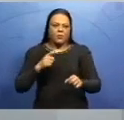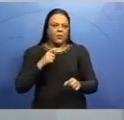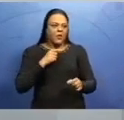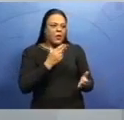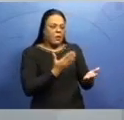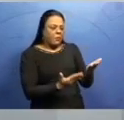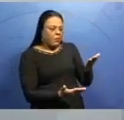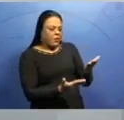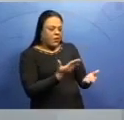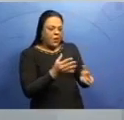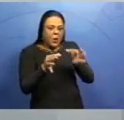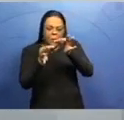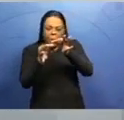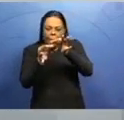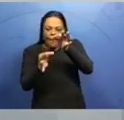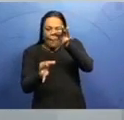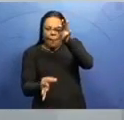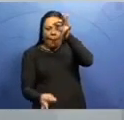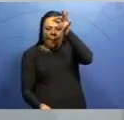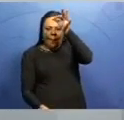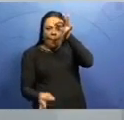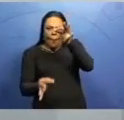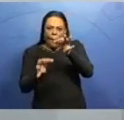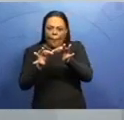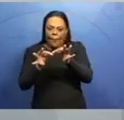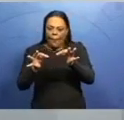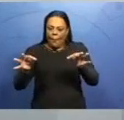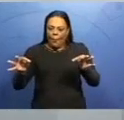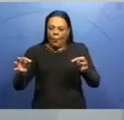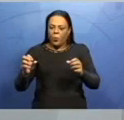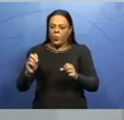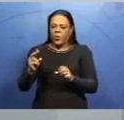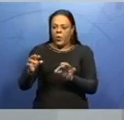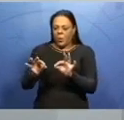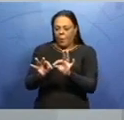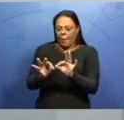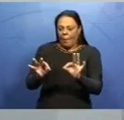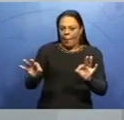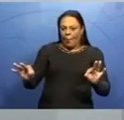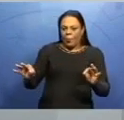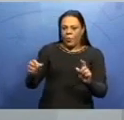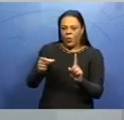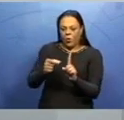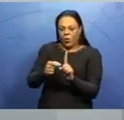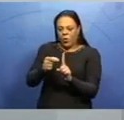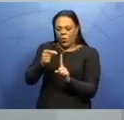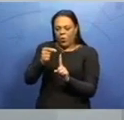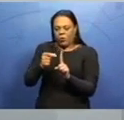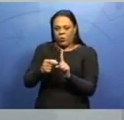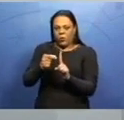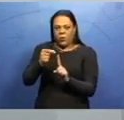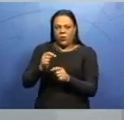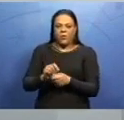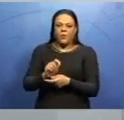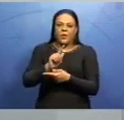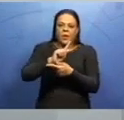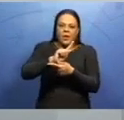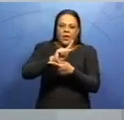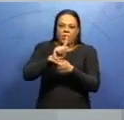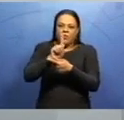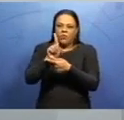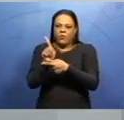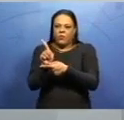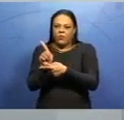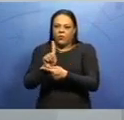fita métrica, metro, o termômetro, a trena, velocímetro,